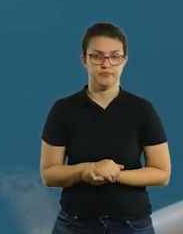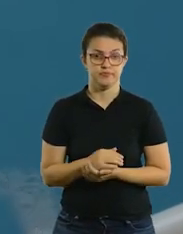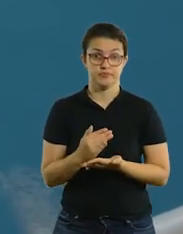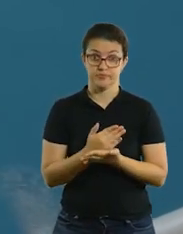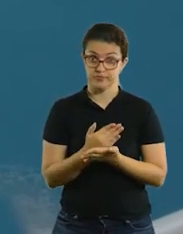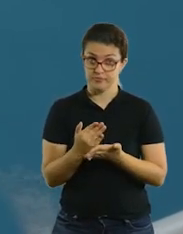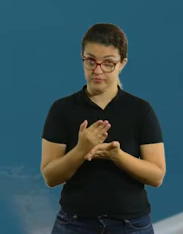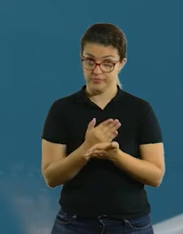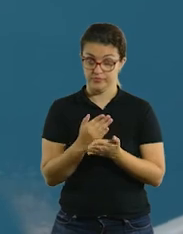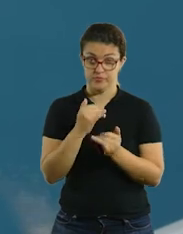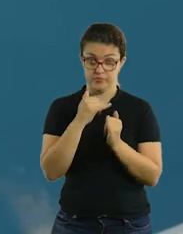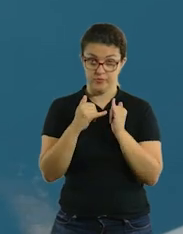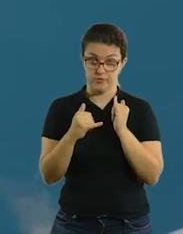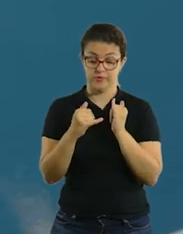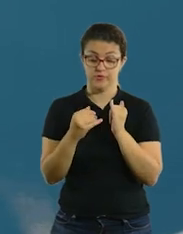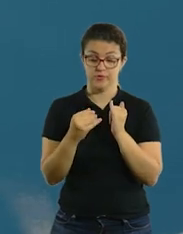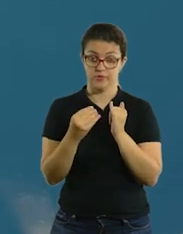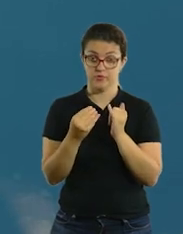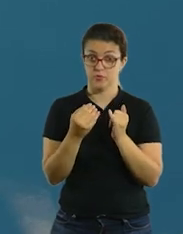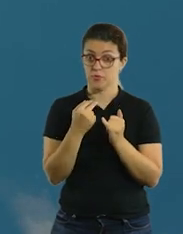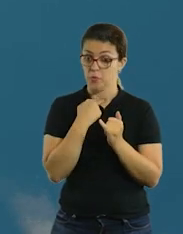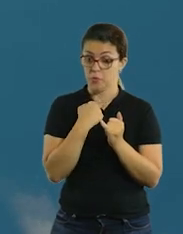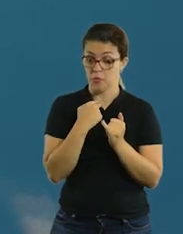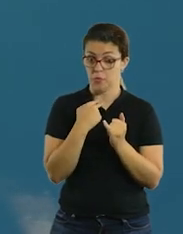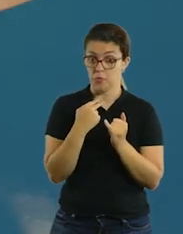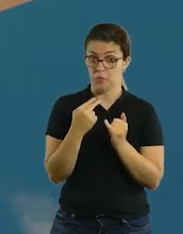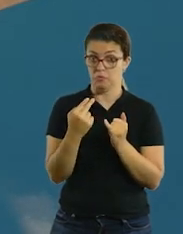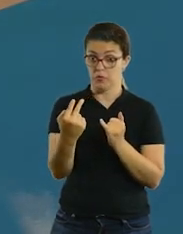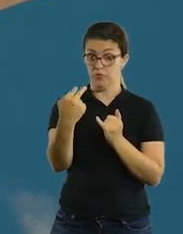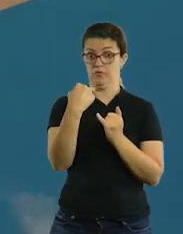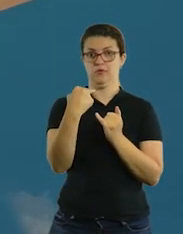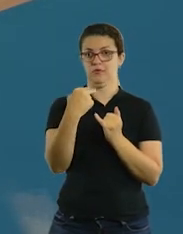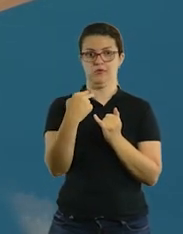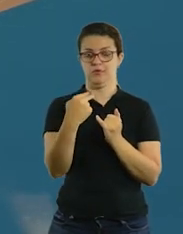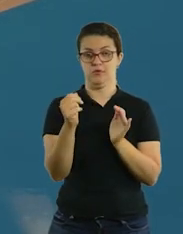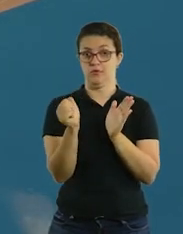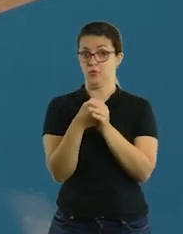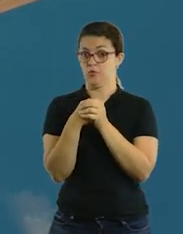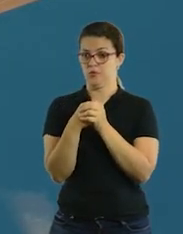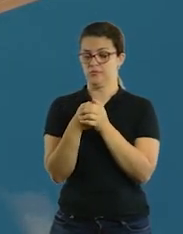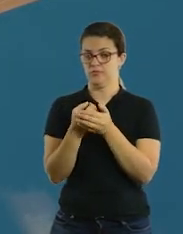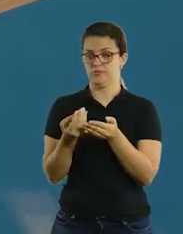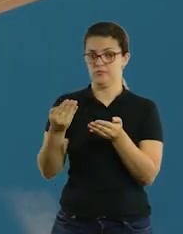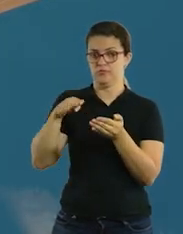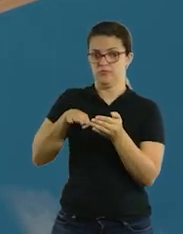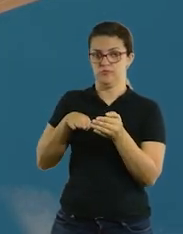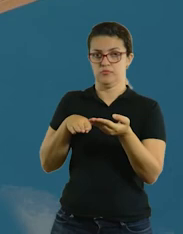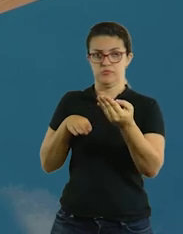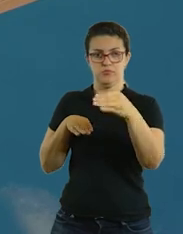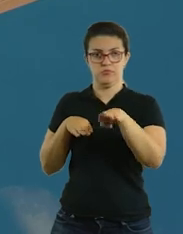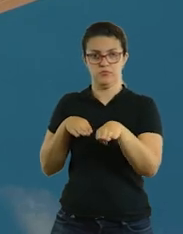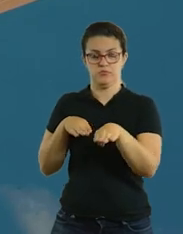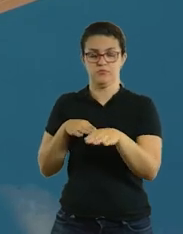Você divide e ele não pode ver. Deixa ela virada para baixo.